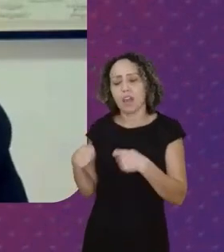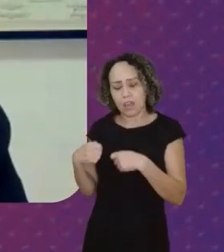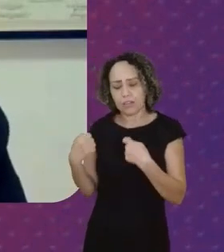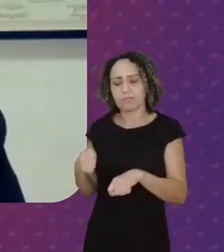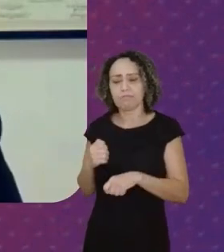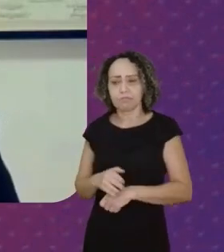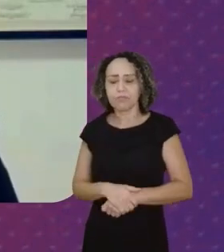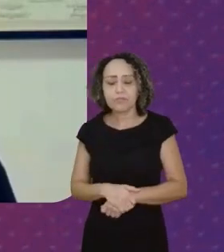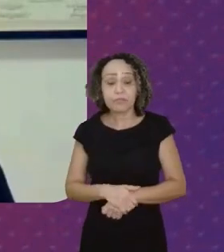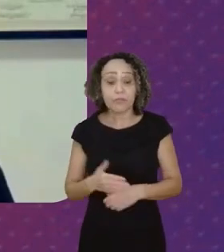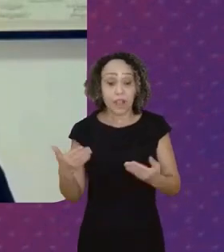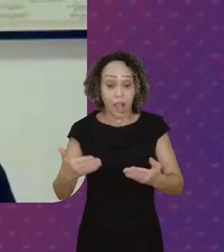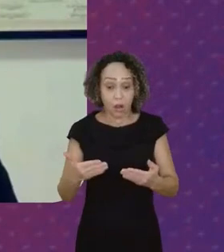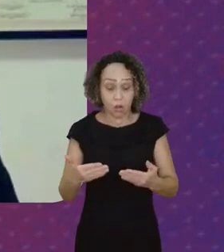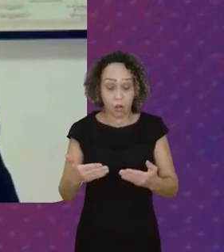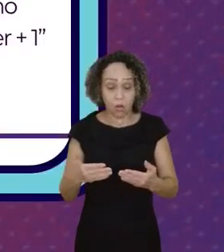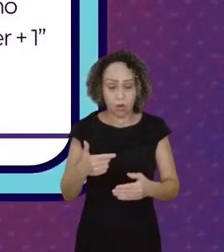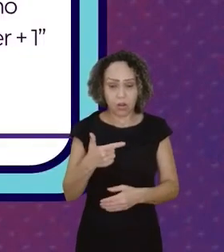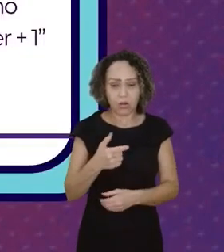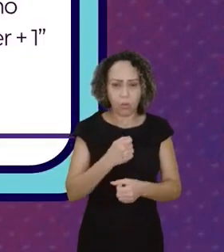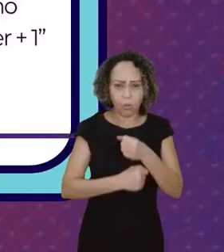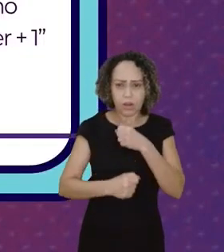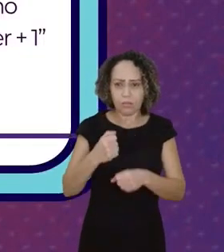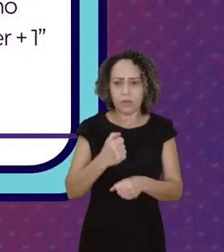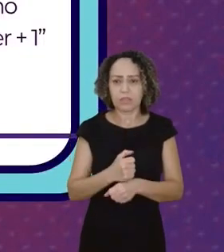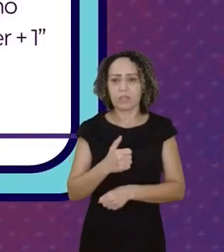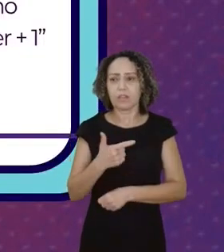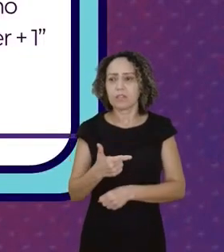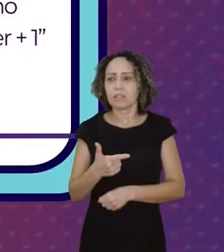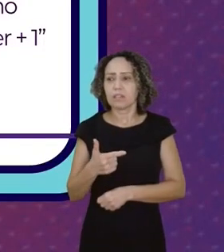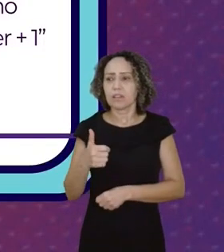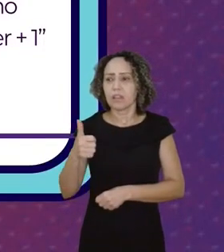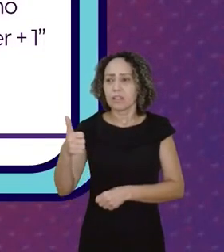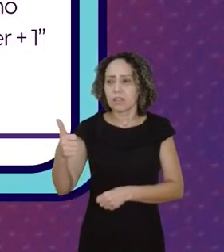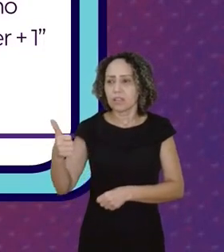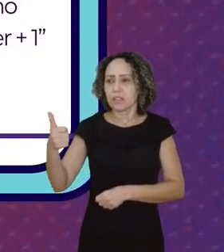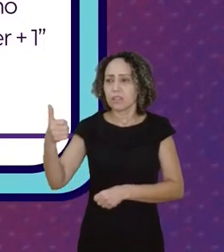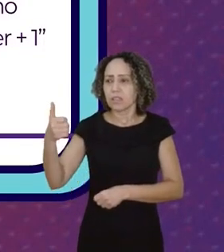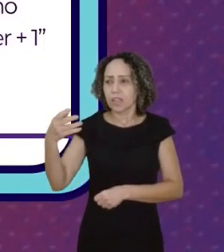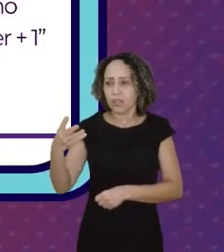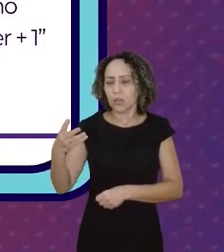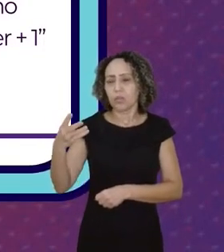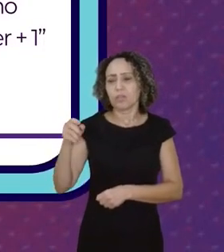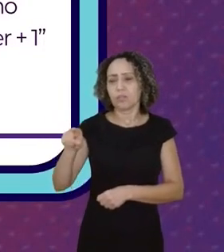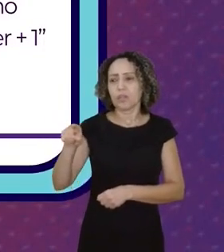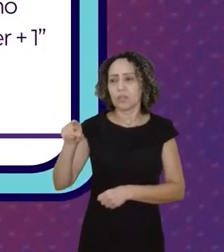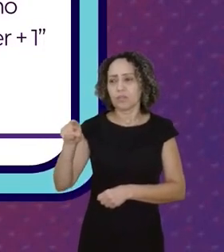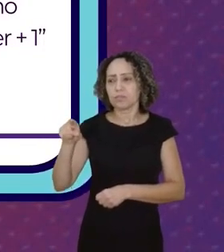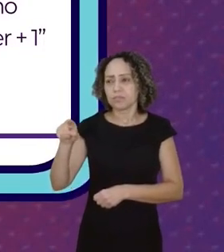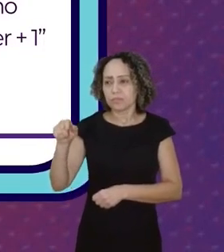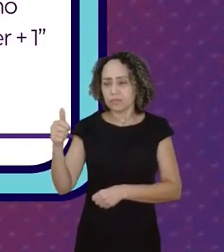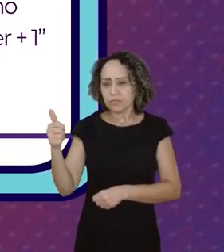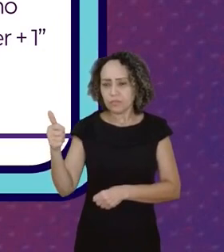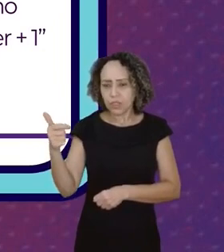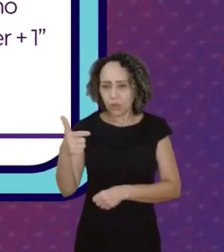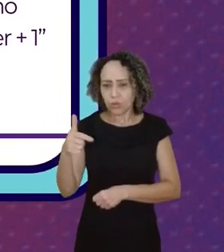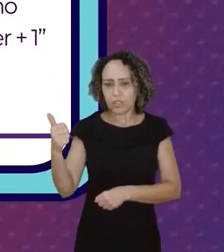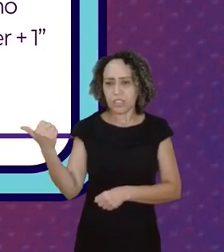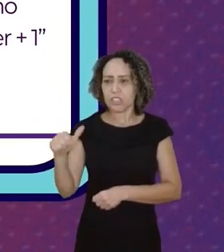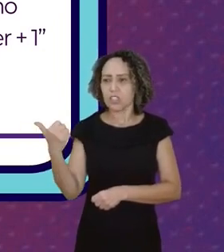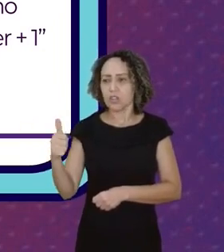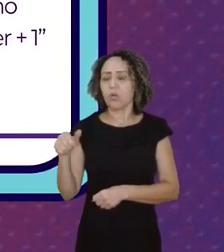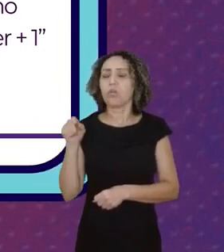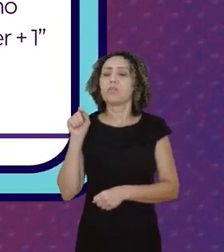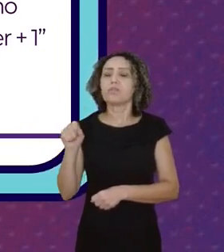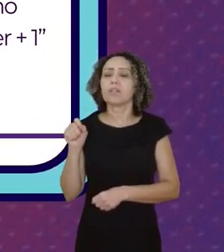conta de uma lei aprovada no ano passado, a lei número 14.211, de 1º de outubro de 2021, que estabelece o seguinte, que